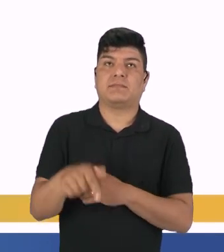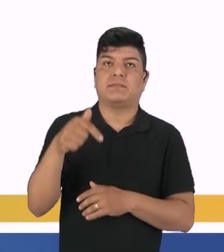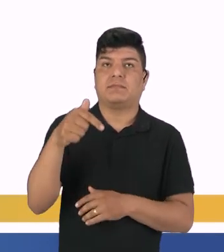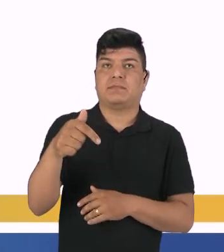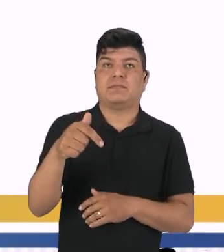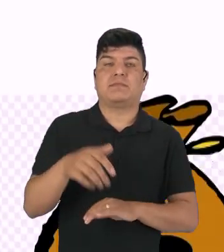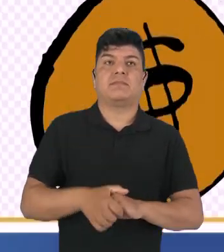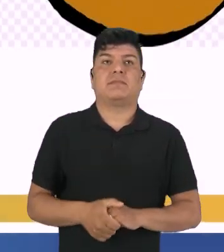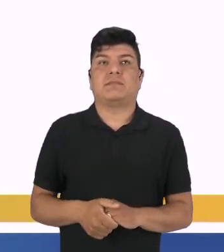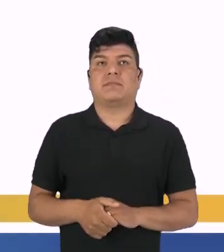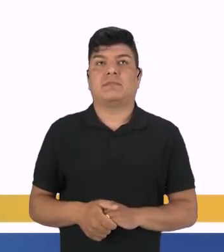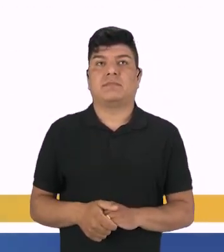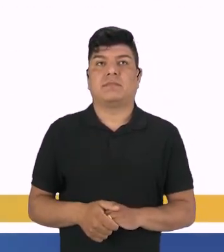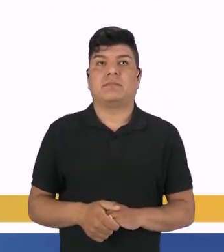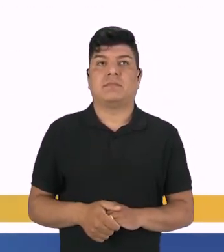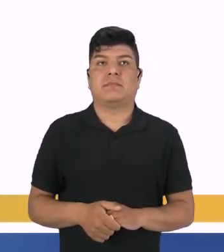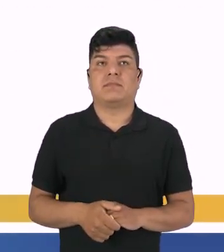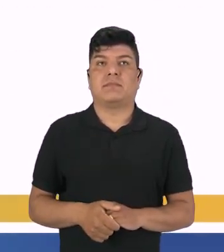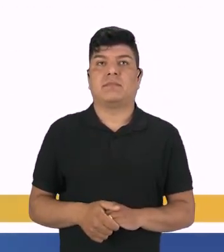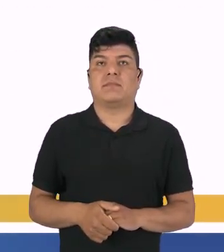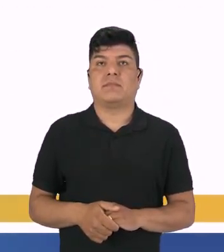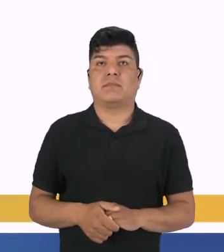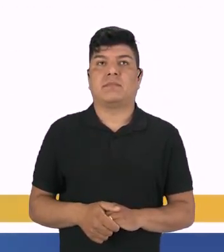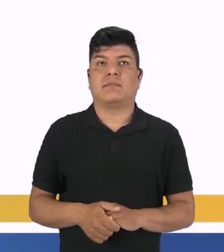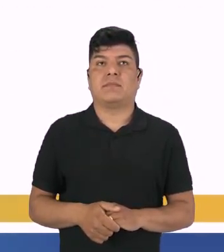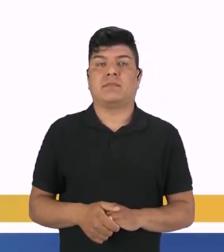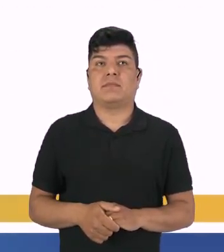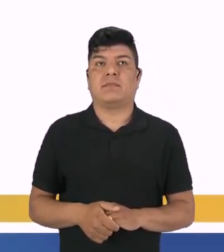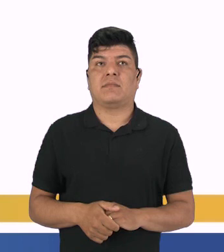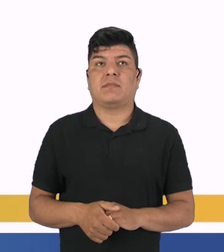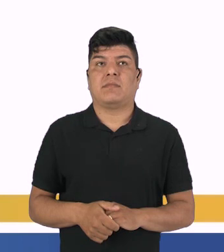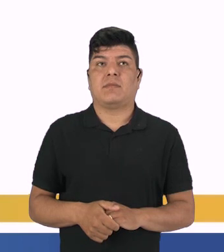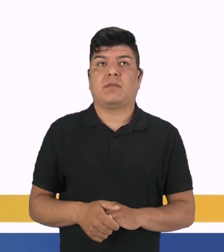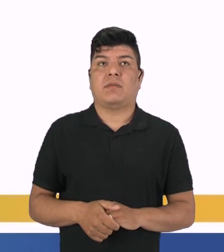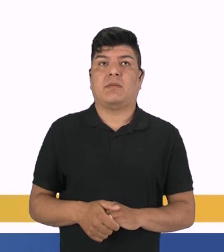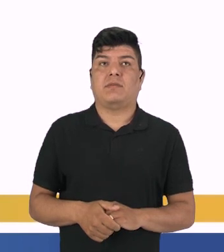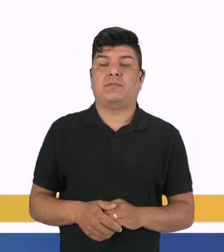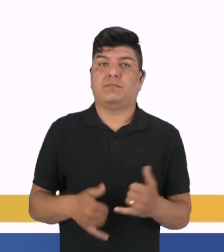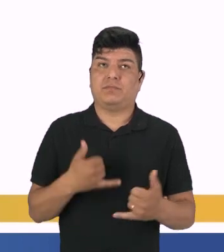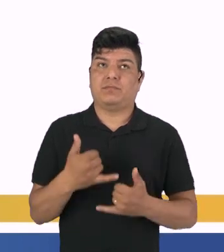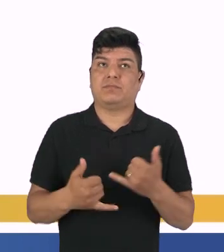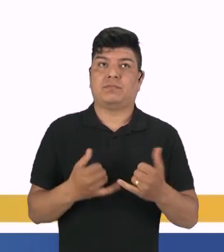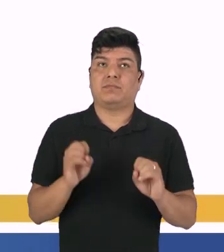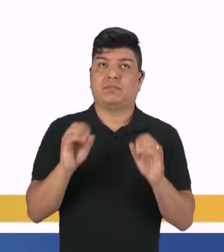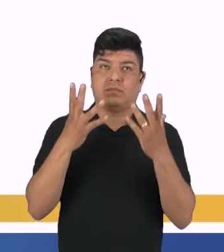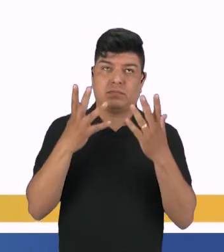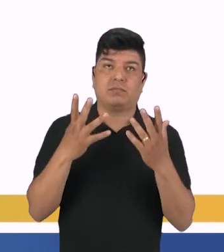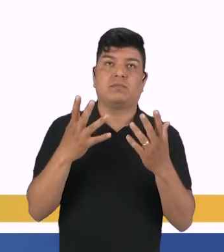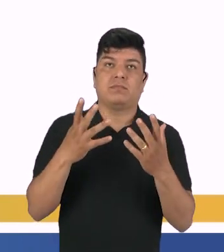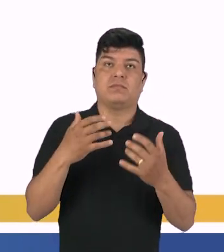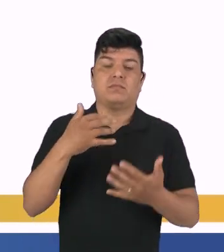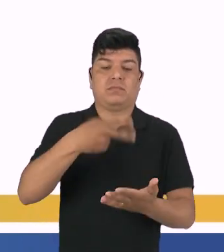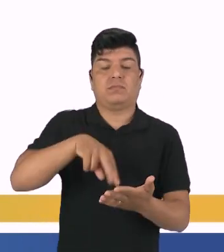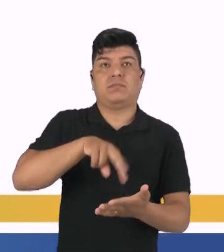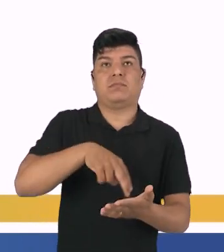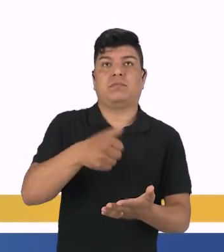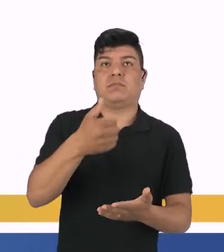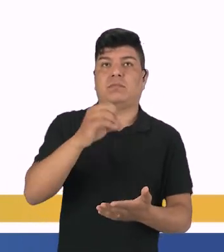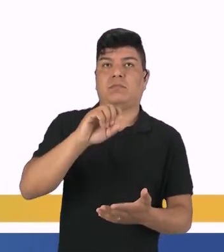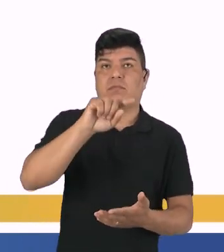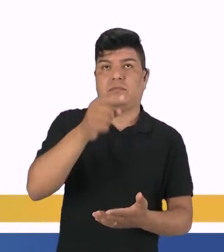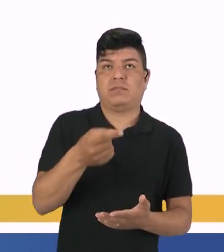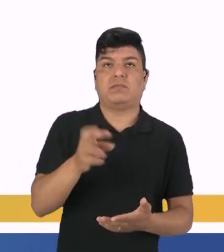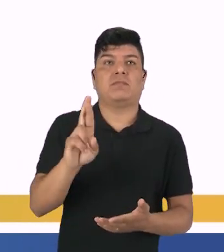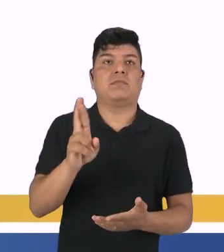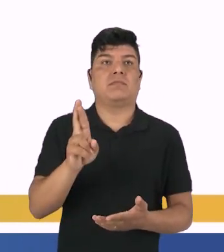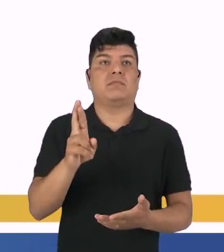problema 7, que o enunciado me diz: o prêmio de um campeonato de dança é R$10.000.